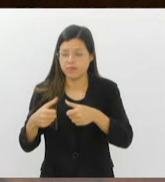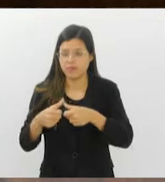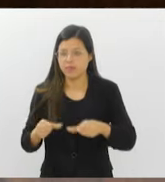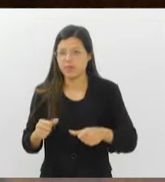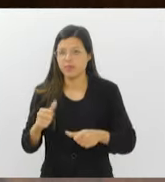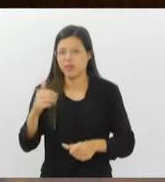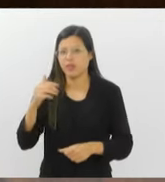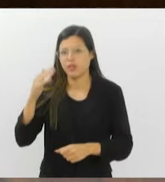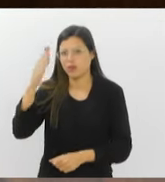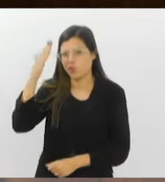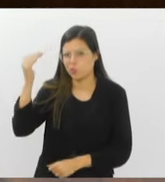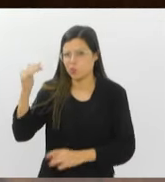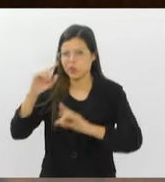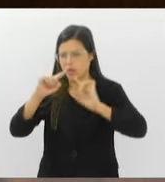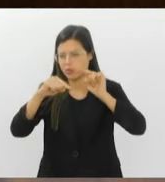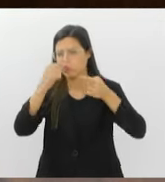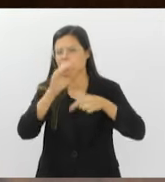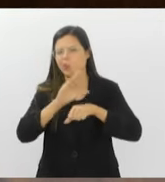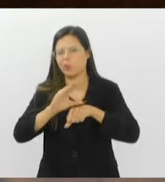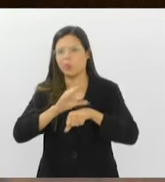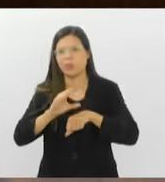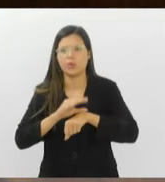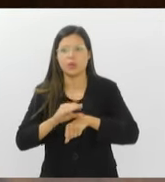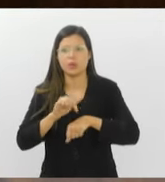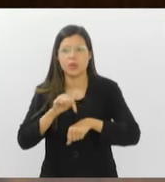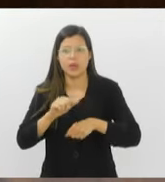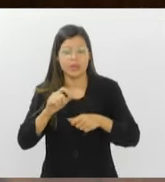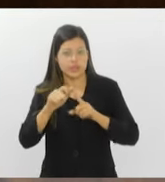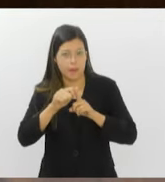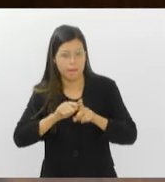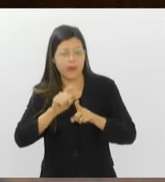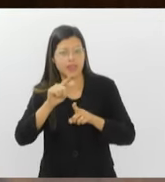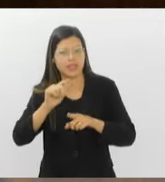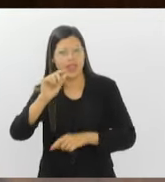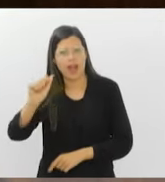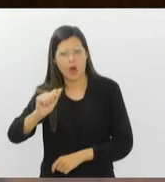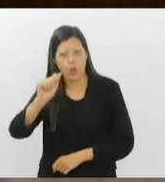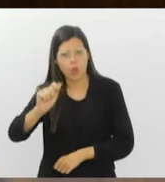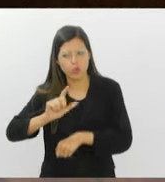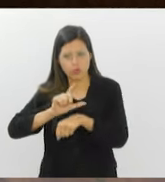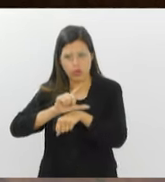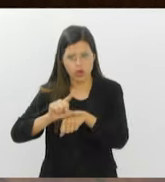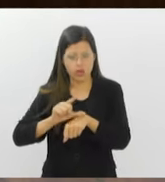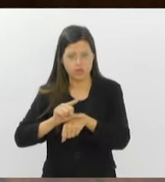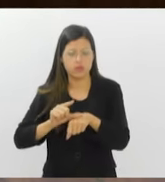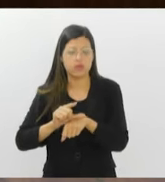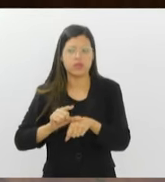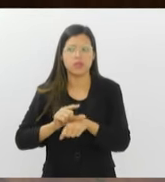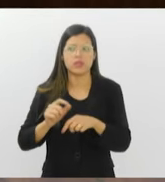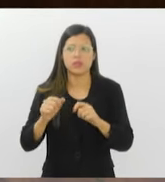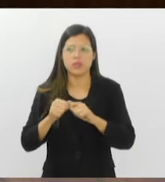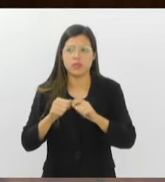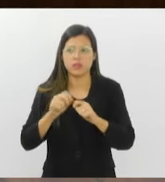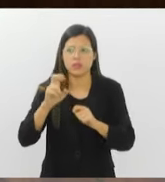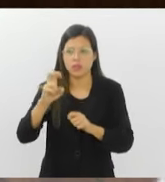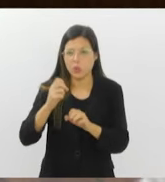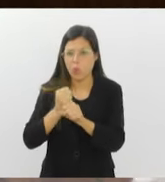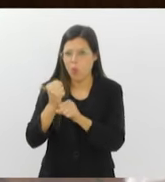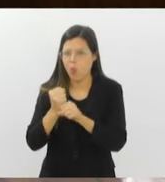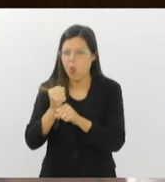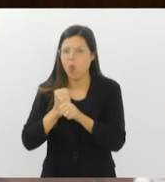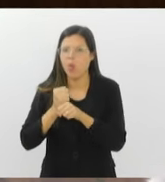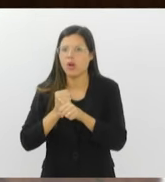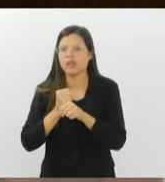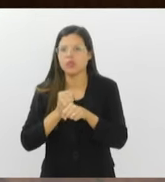curso. Esse mês de agosto também, que é o Agosto Lilás, nós estamos completando 5 anos da Patrulha Maria da Penha,